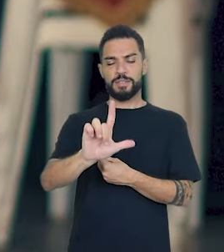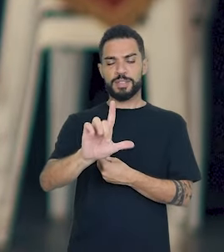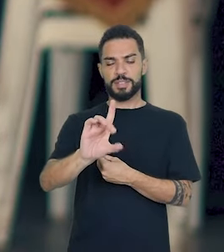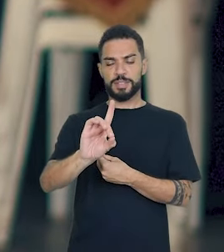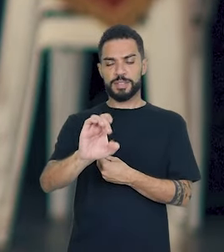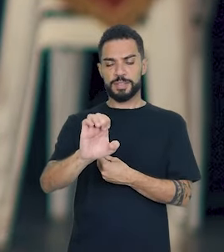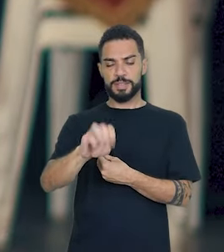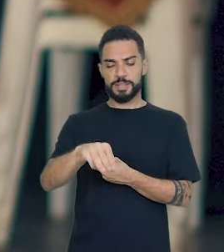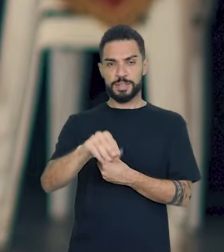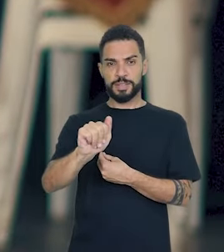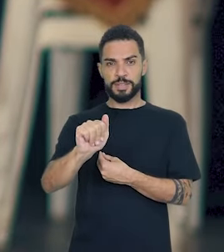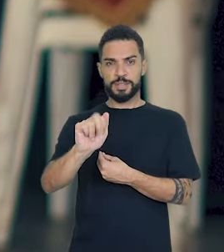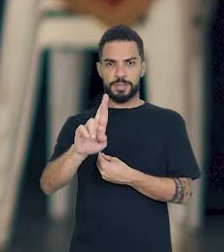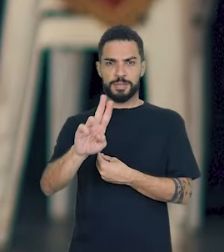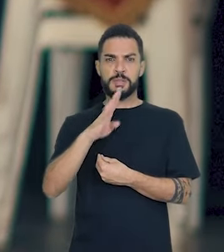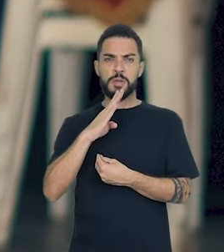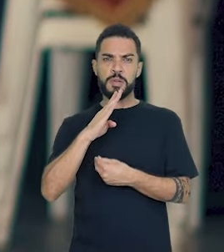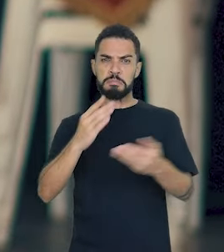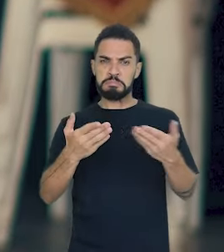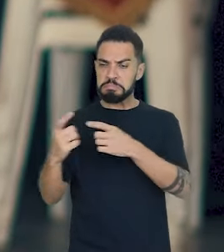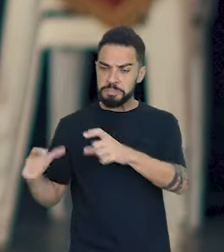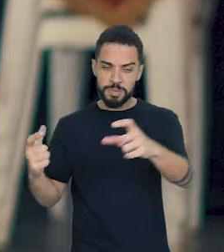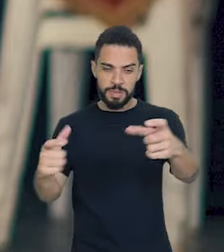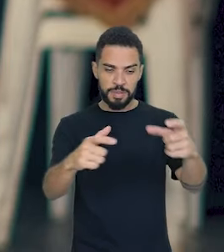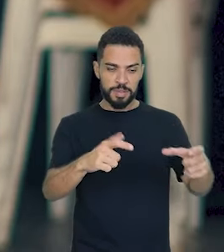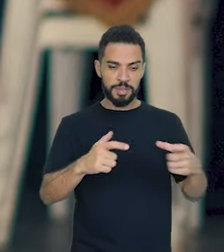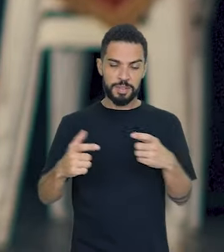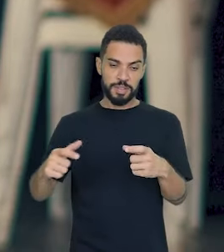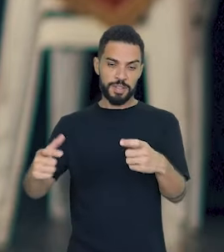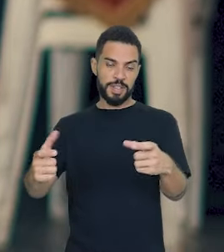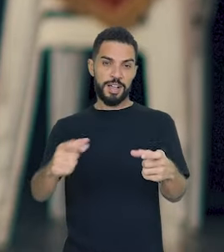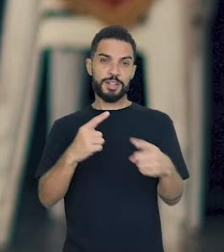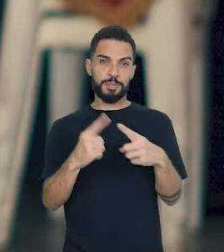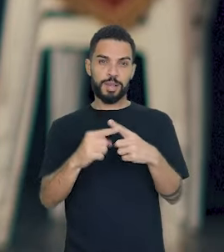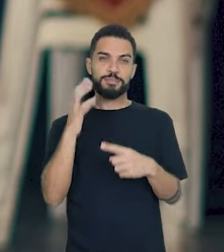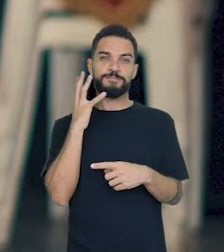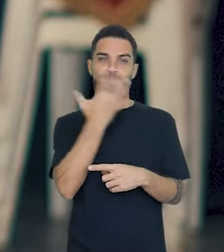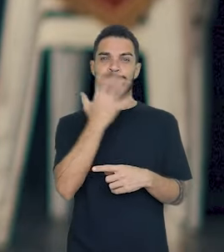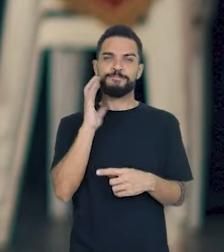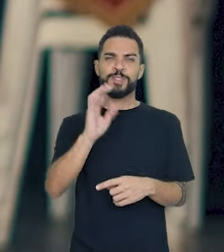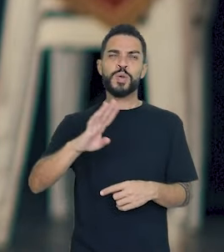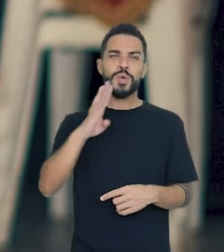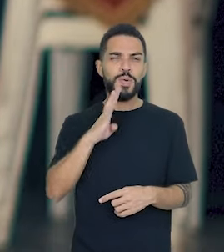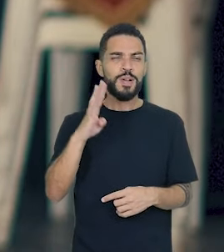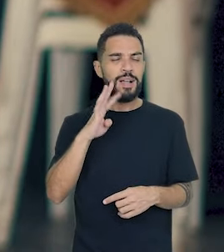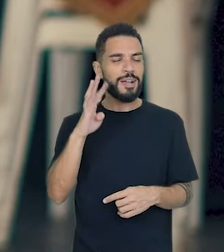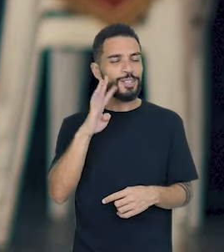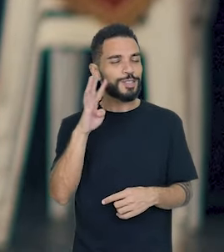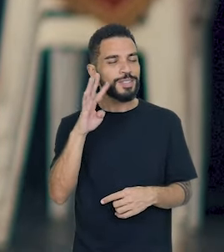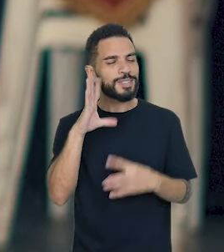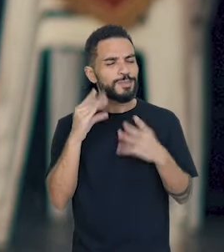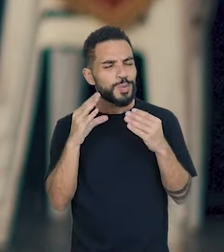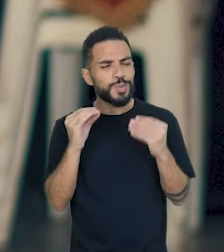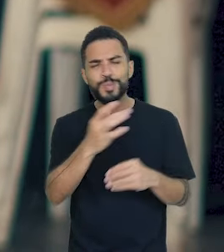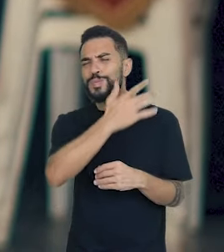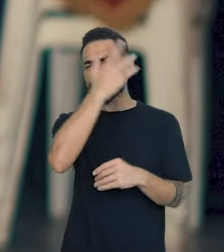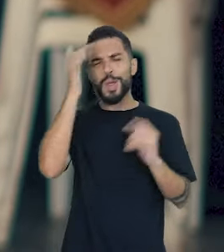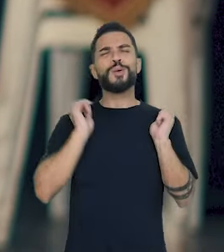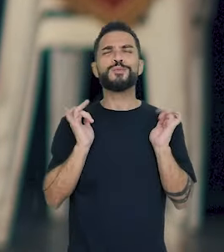tarimbada em todo lugar, é conhecido, tanto ele quanto eu, através do carnaval, a gente conheceu tanta gente, milhares de